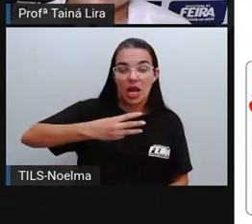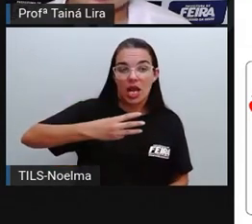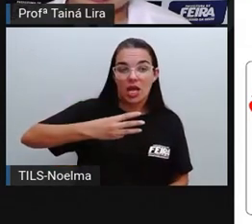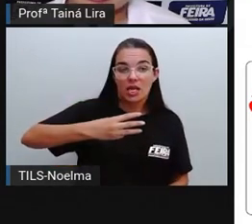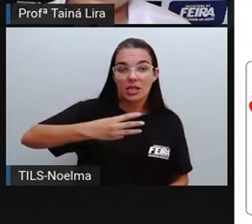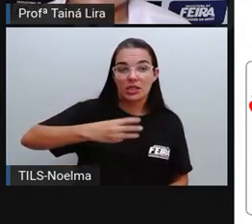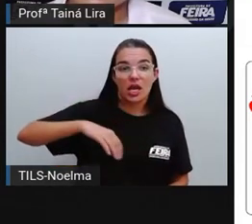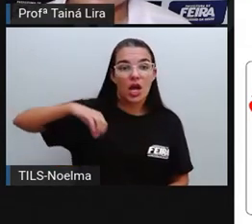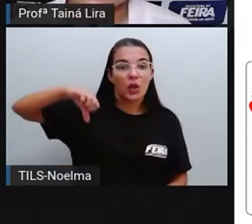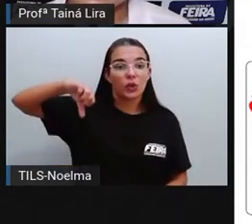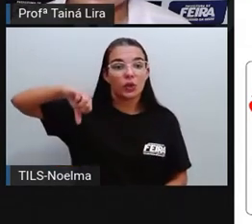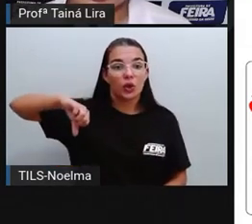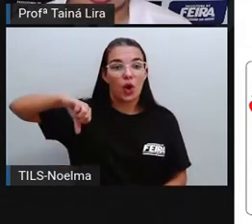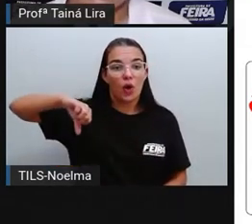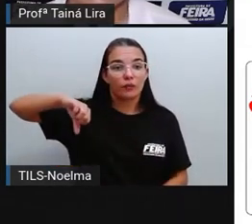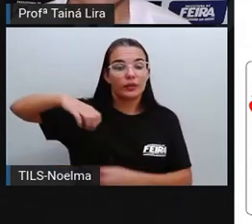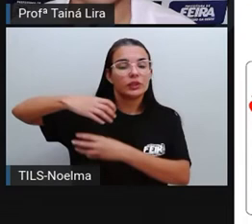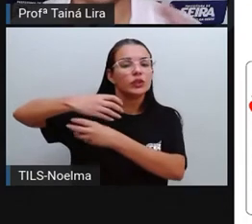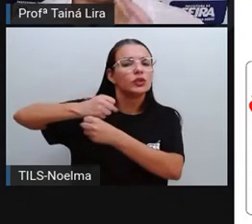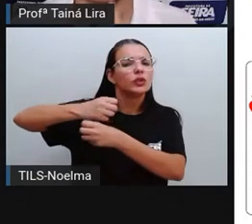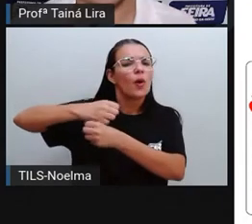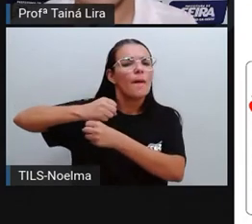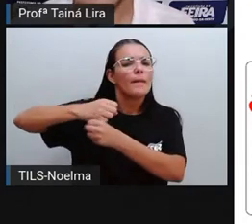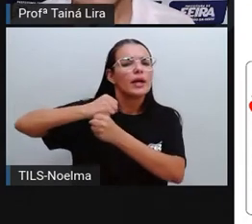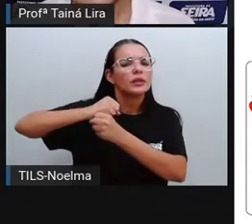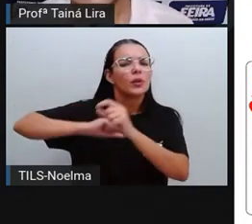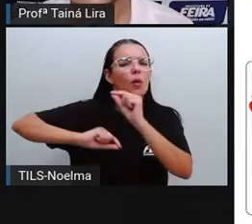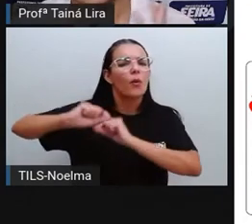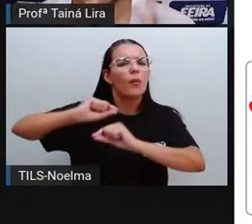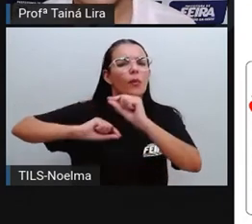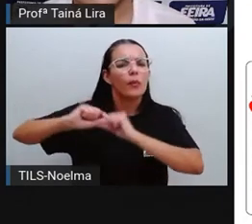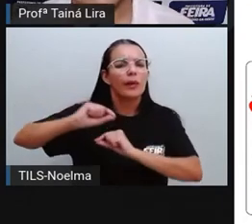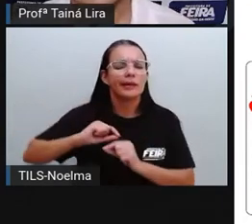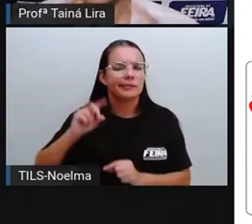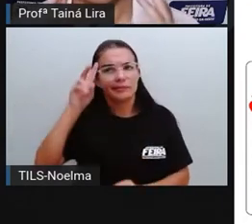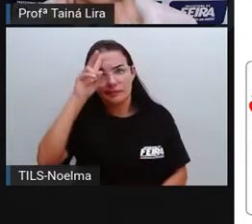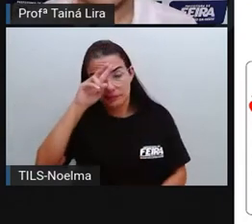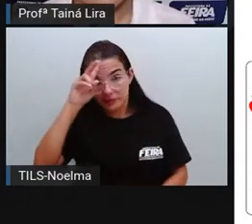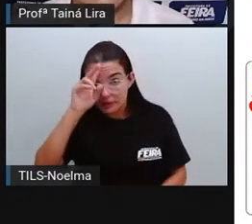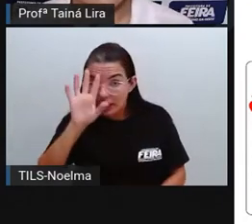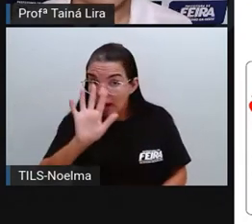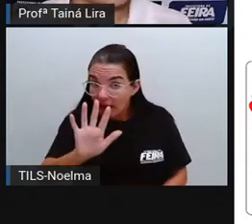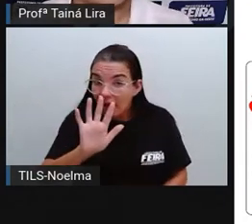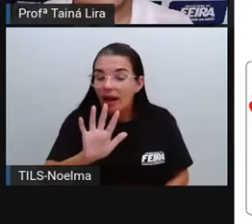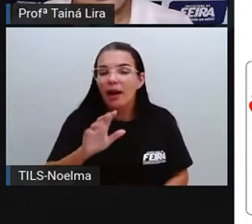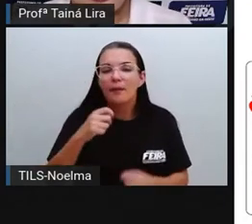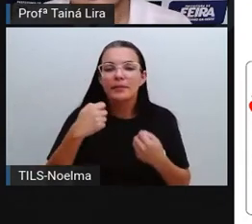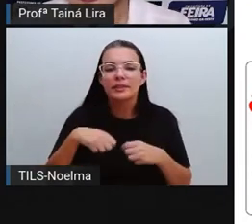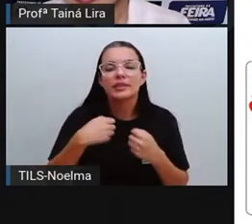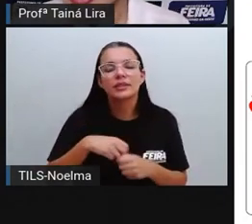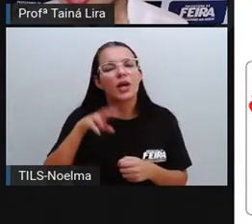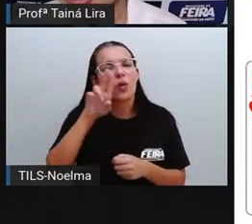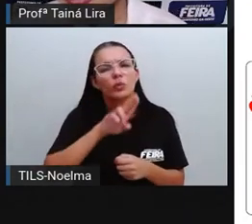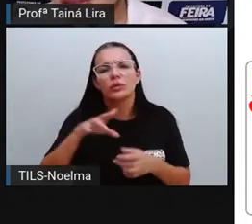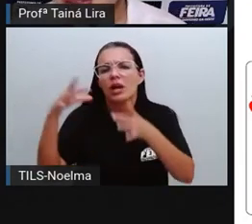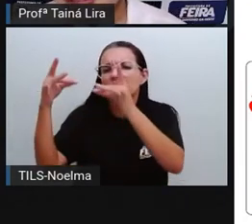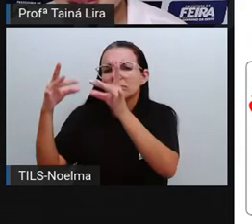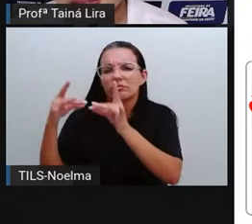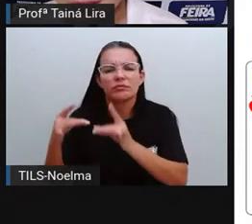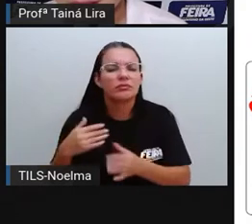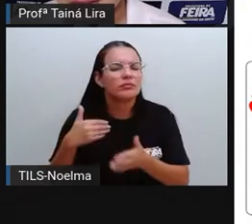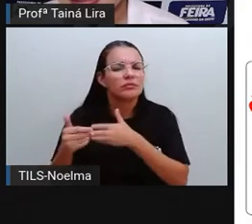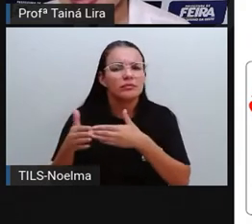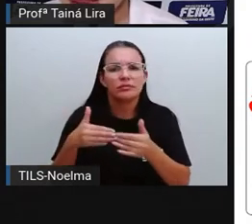ó, 3 e 9. Quando eu somo, tá? Lembrando, para somar, vocês podem utilizar a estratégia que